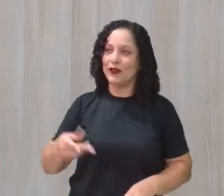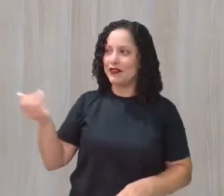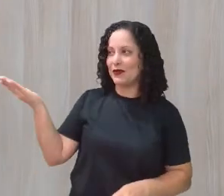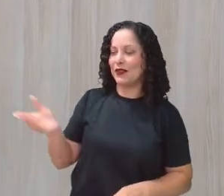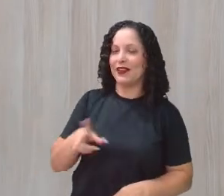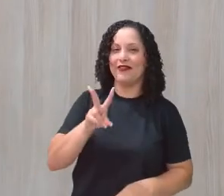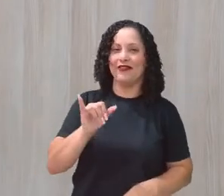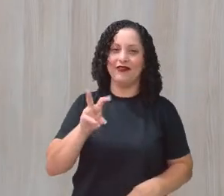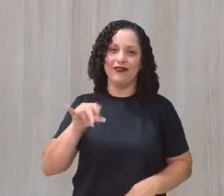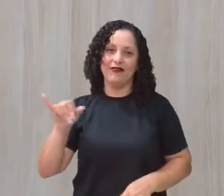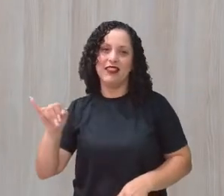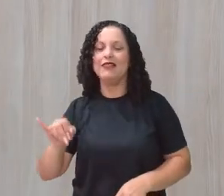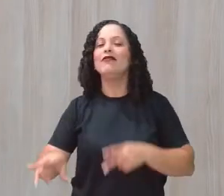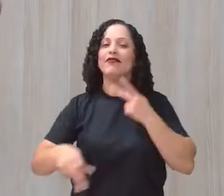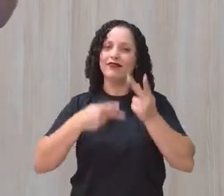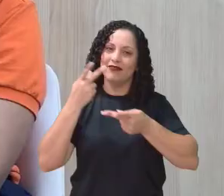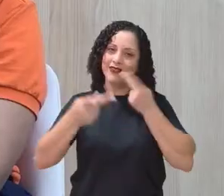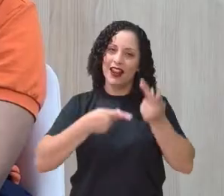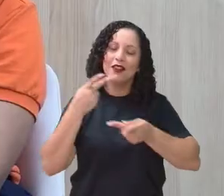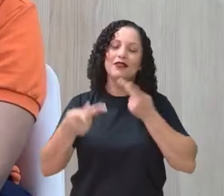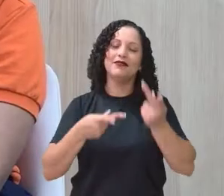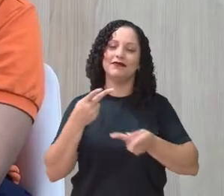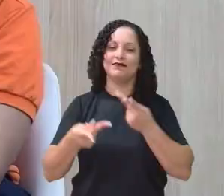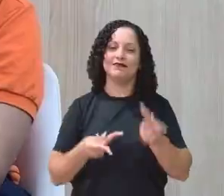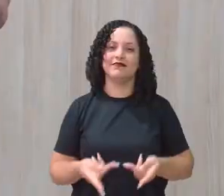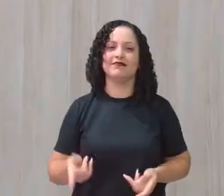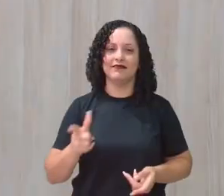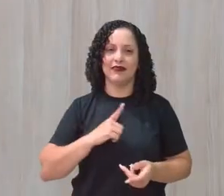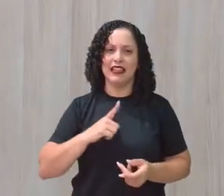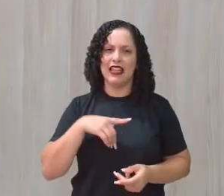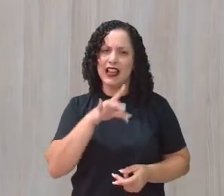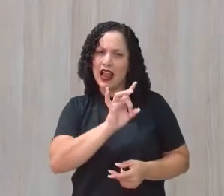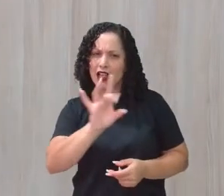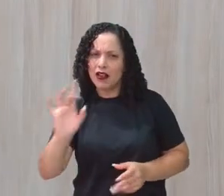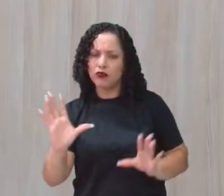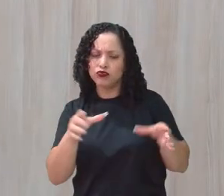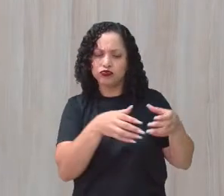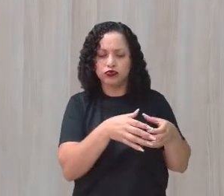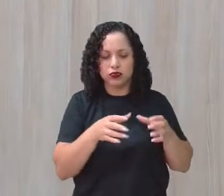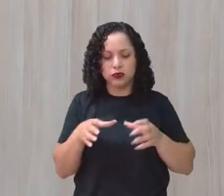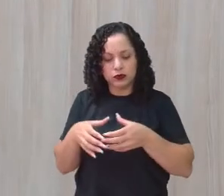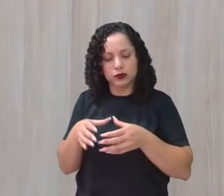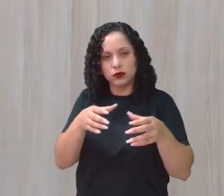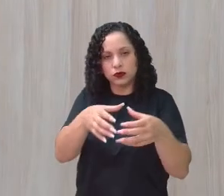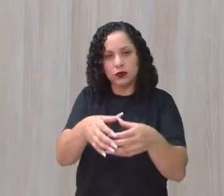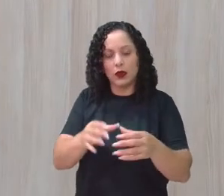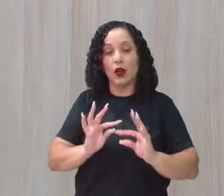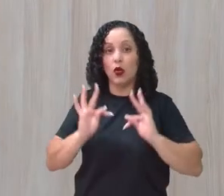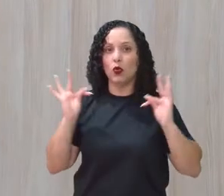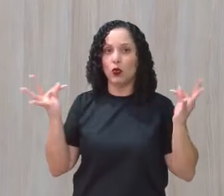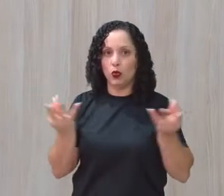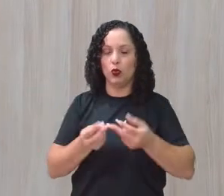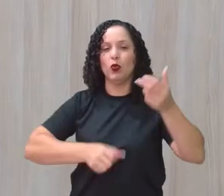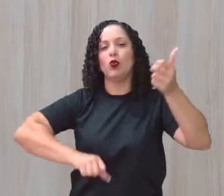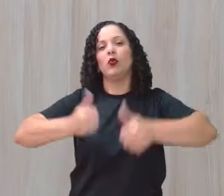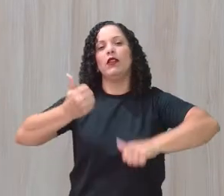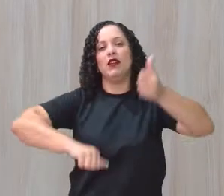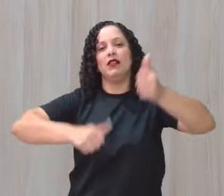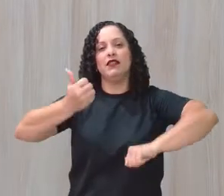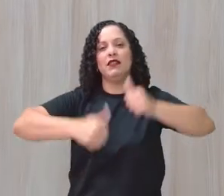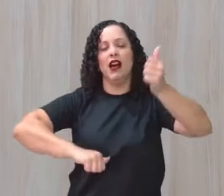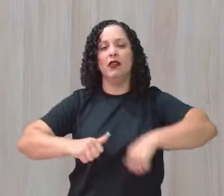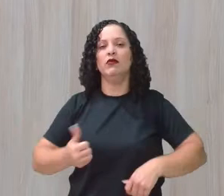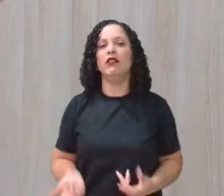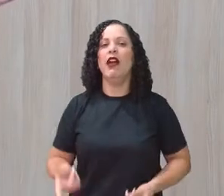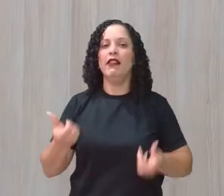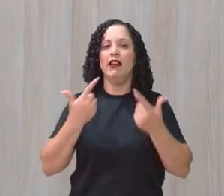dos anticorpos, não é? Das personagens. Dos glóbulos, dos personagens. Então, tudo deve ser analisado, a linguagem